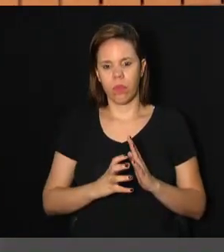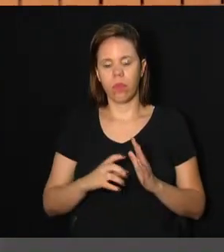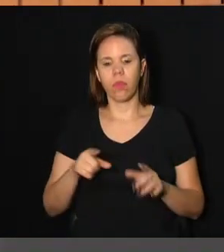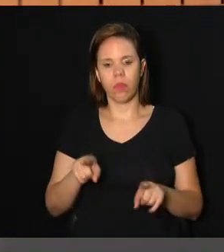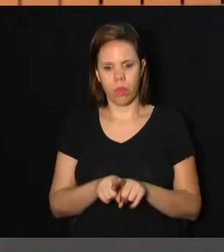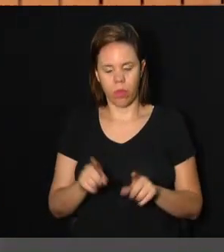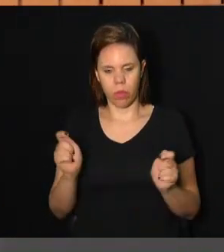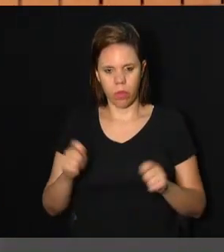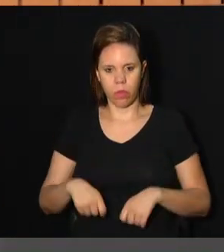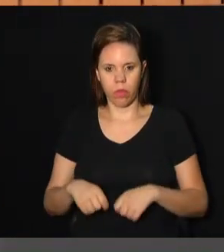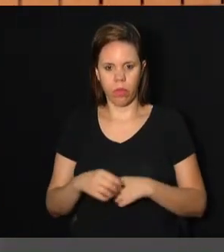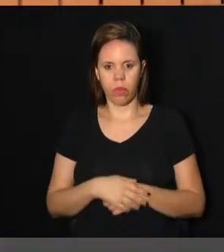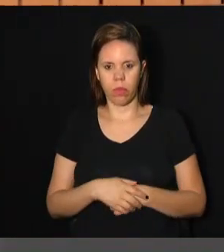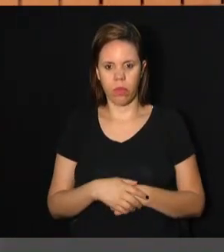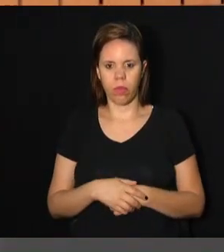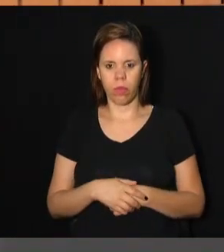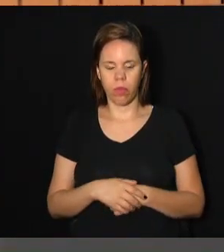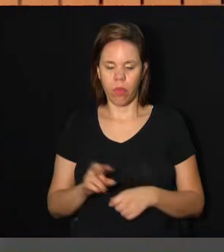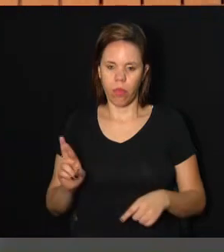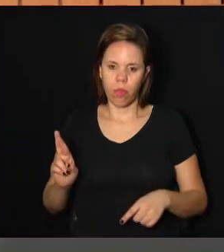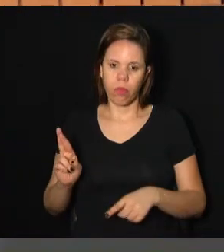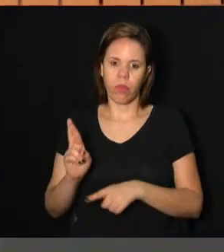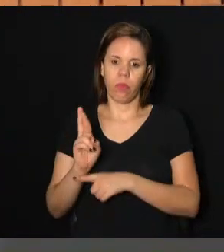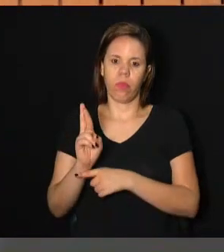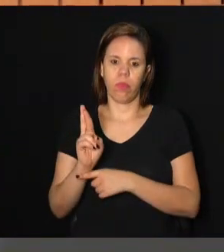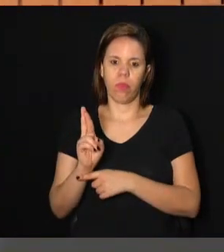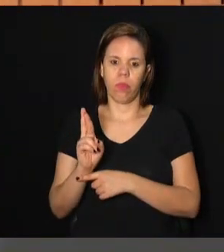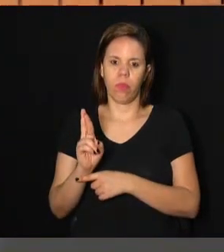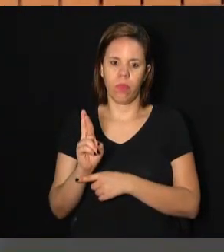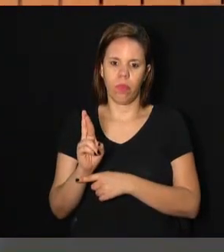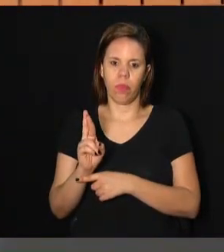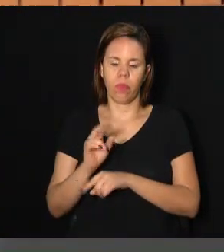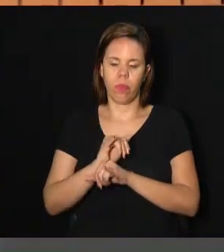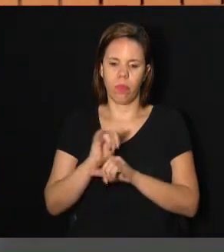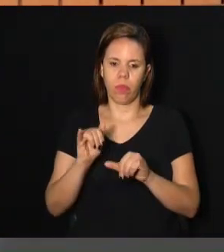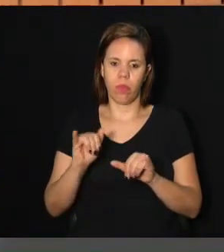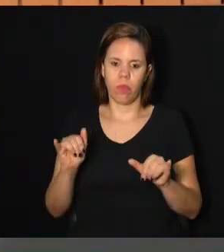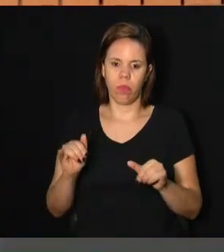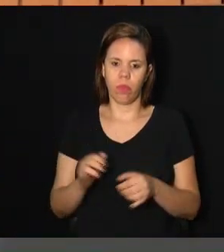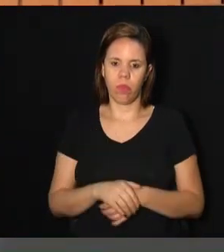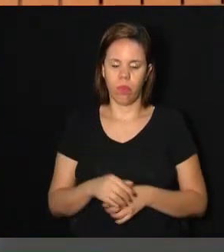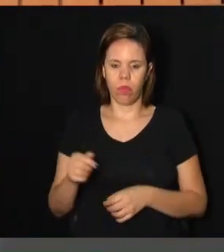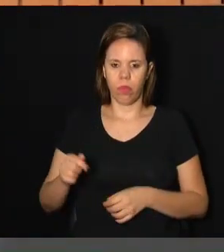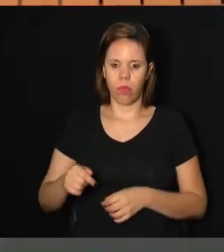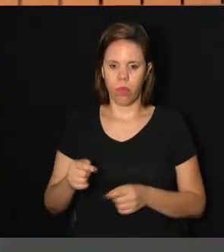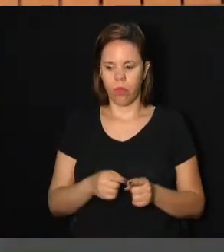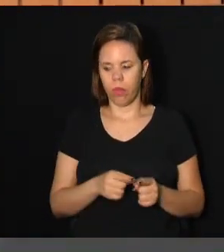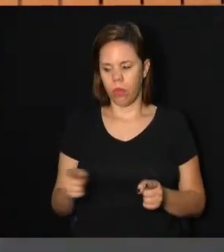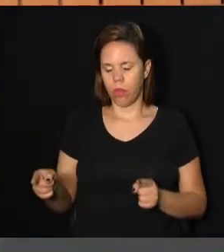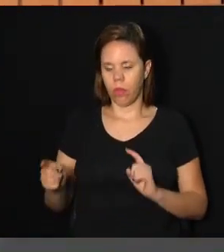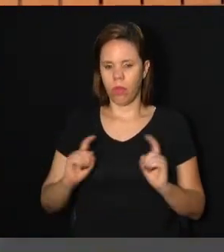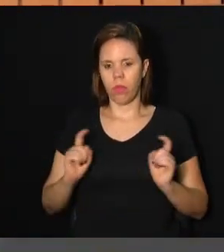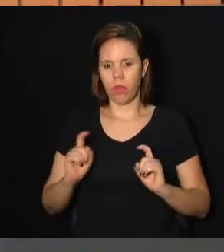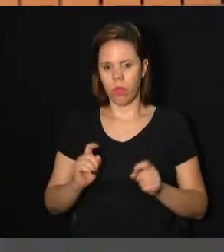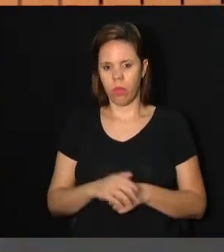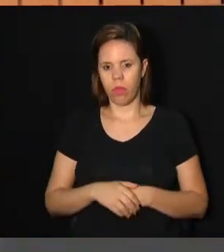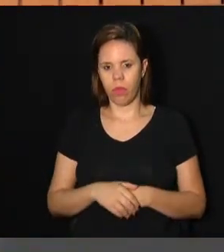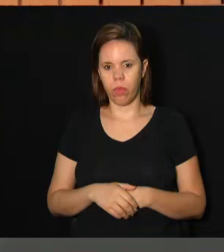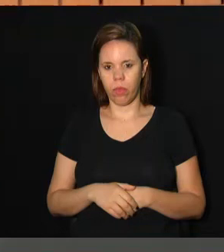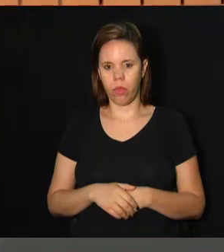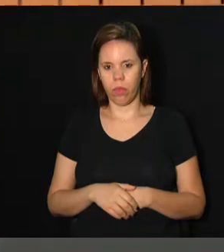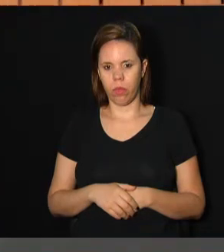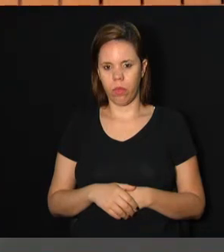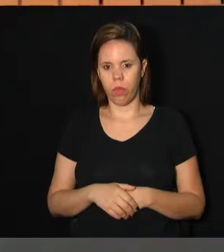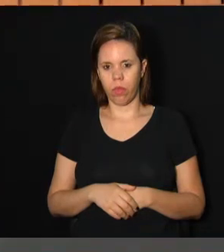também poderão estar representadas em pronunciamento nesta fase da sessão pela